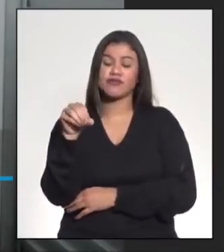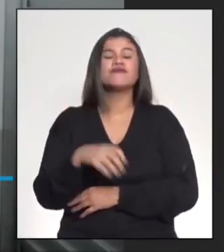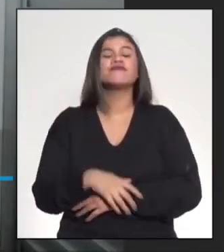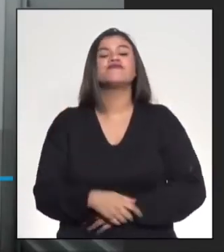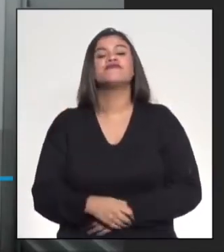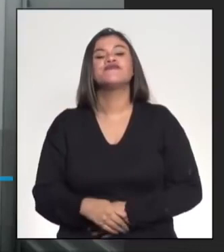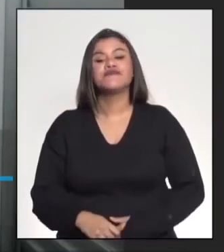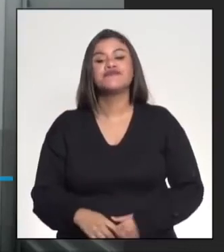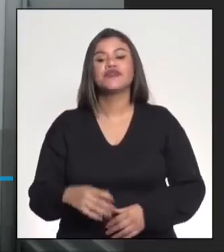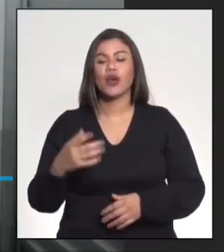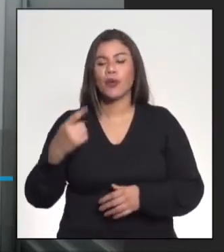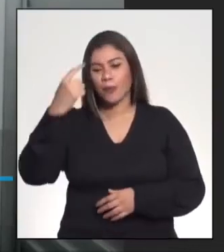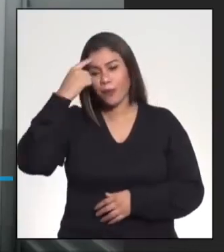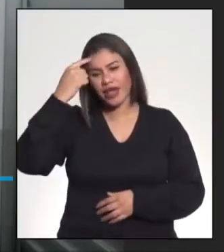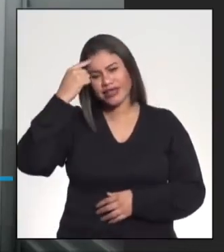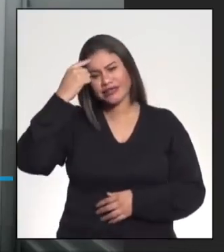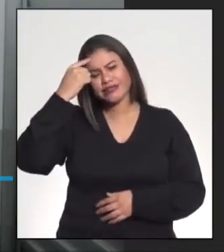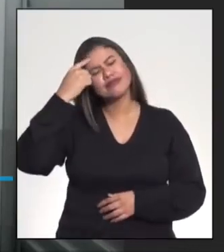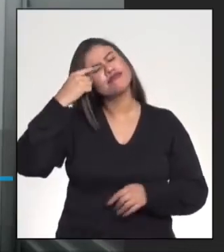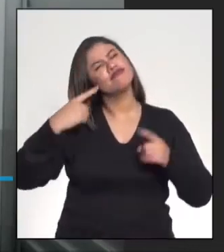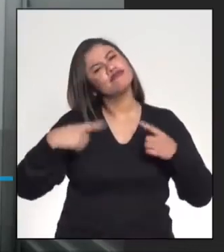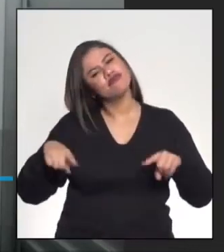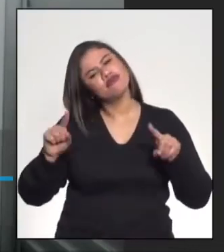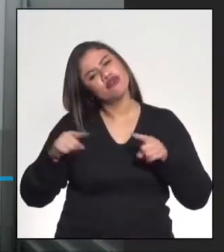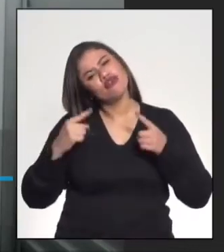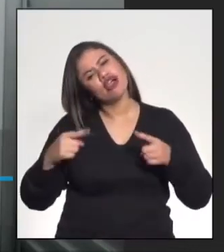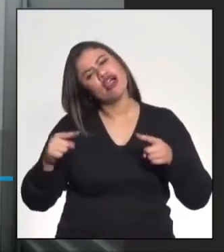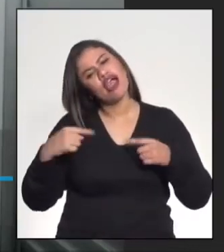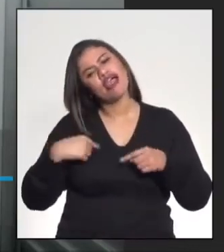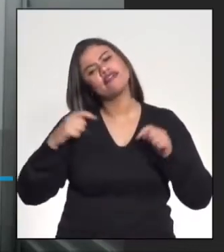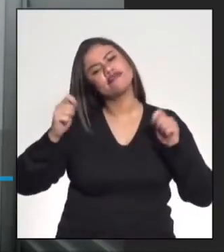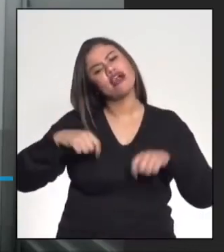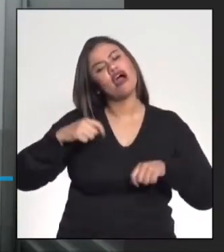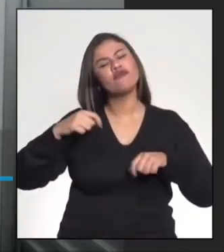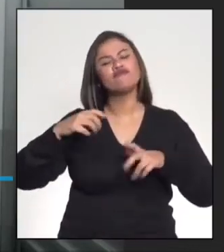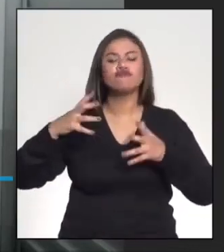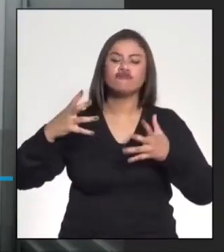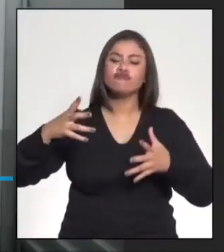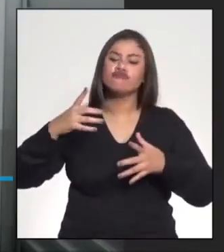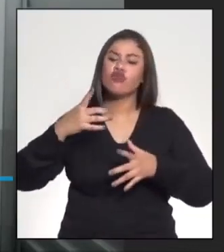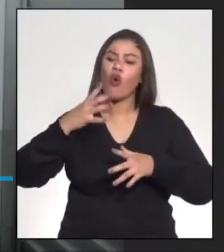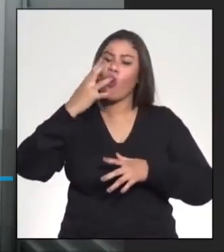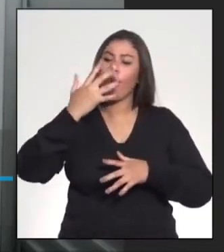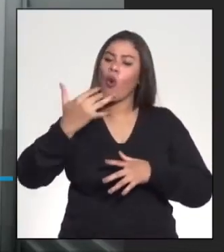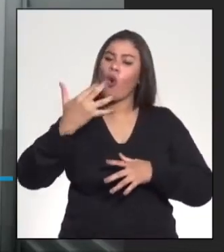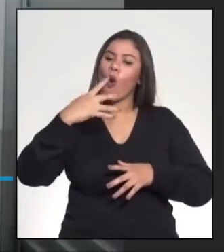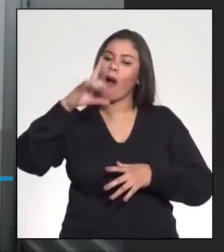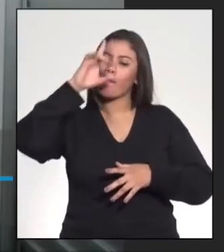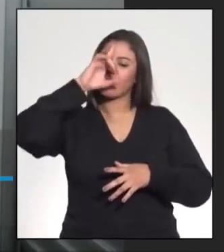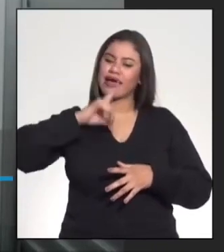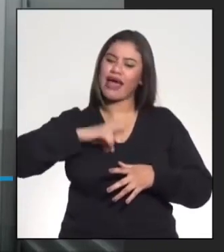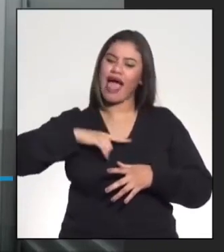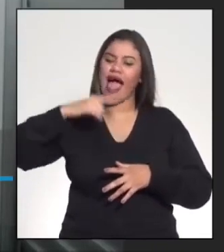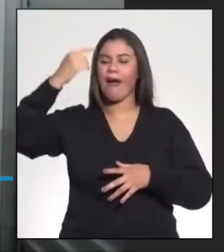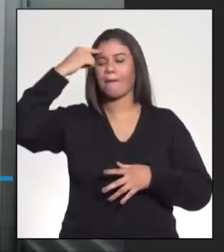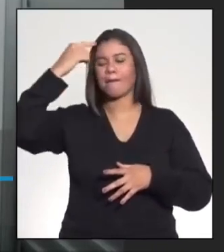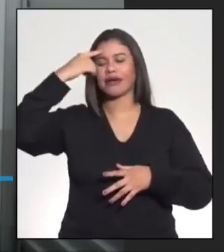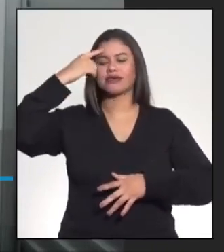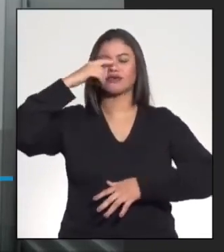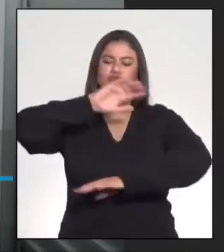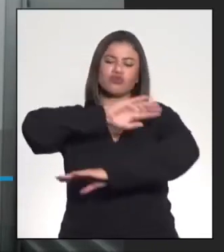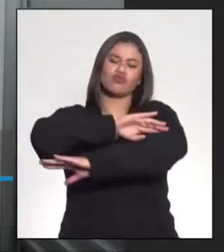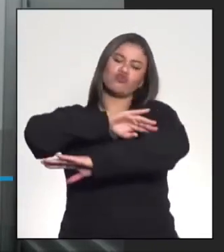gosto muito dela, eu escuto de vez em quando aqui em casa. Aí, quando eu fecho os olhos, eu imagino uma paisagem de montanha, com vários tons de